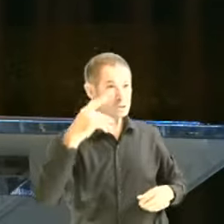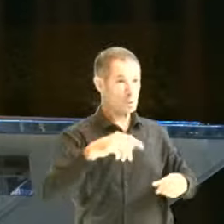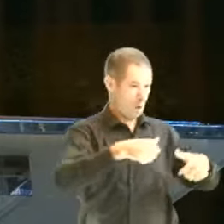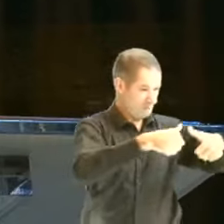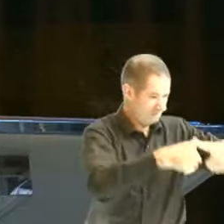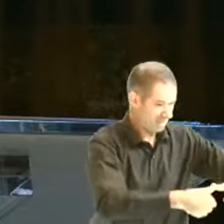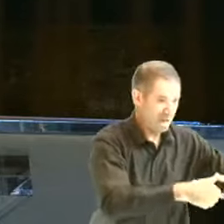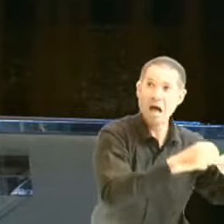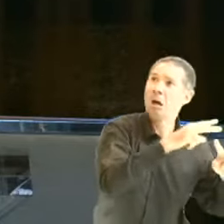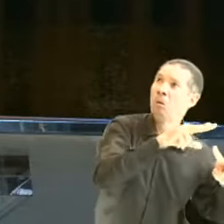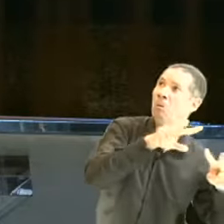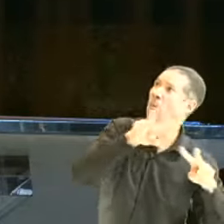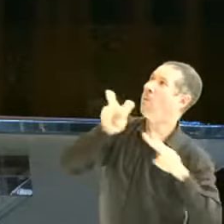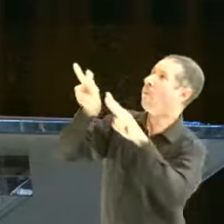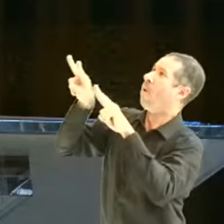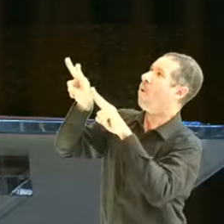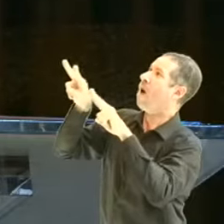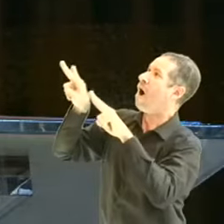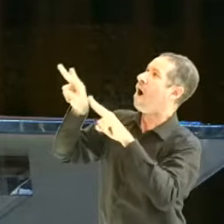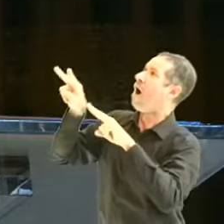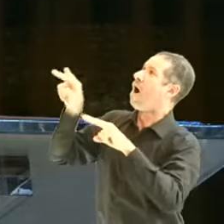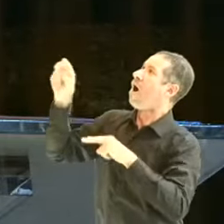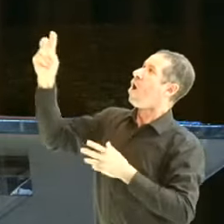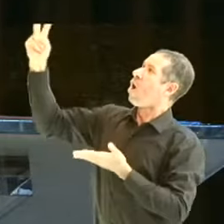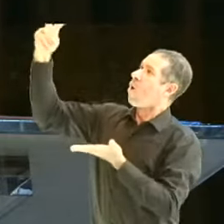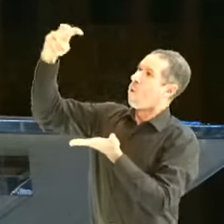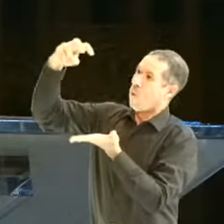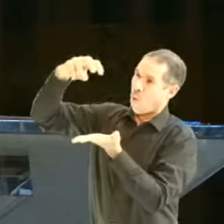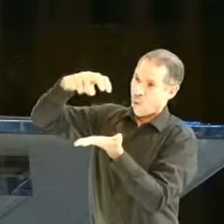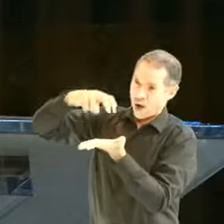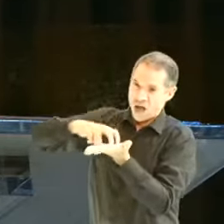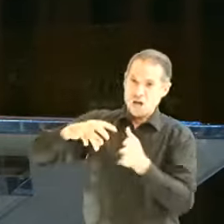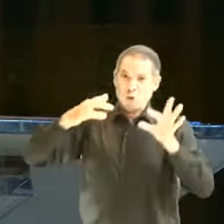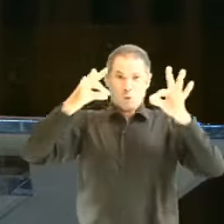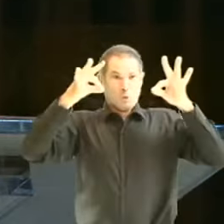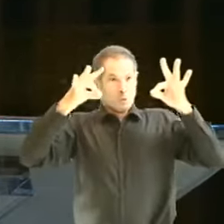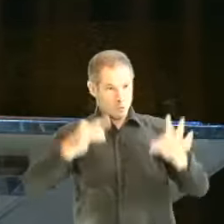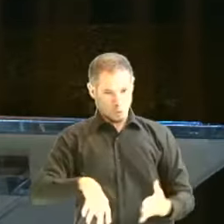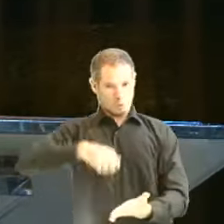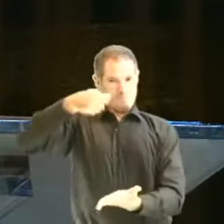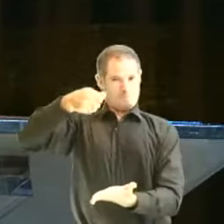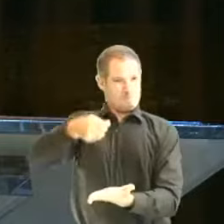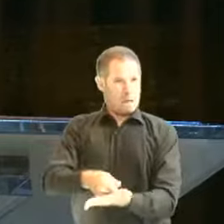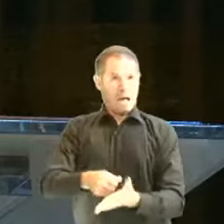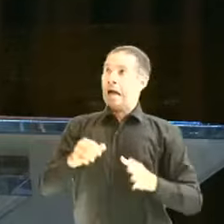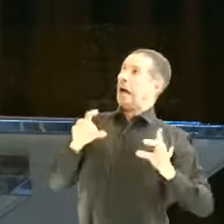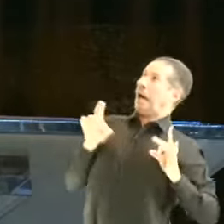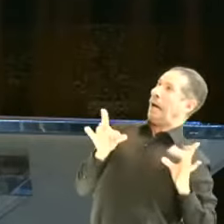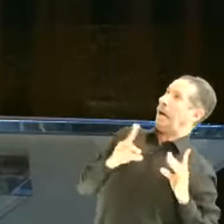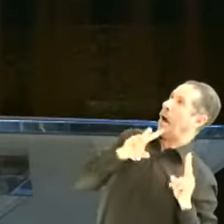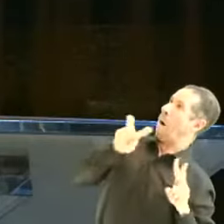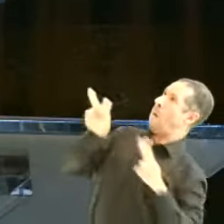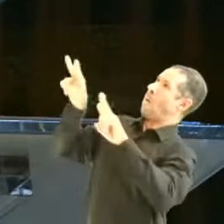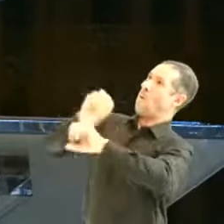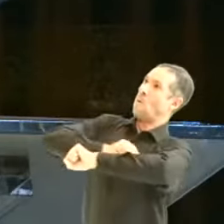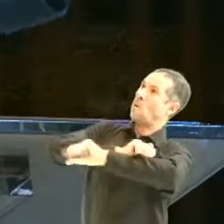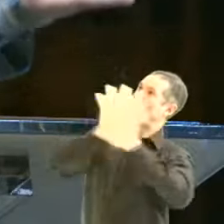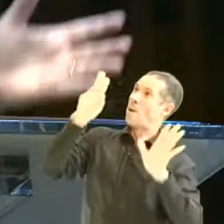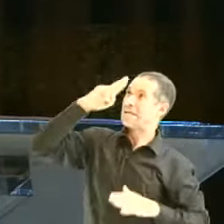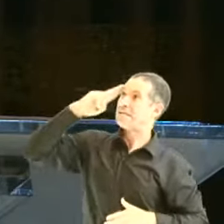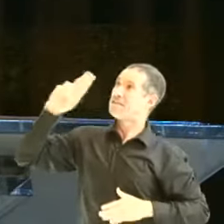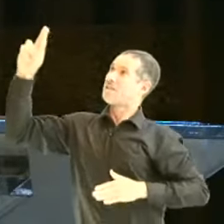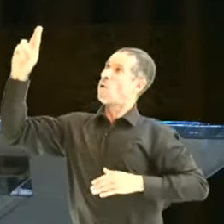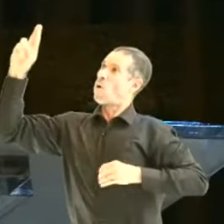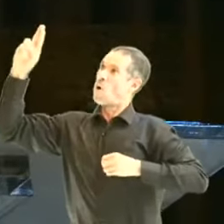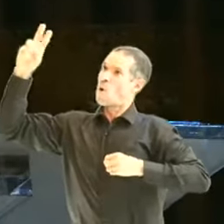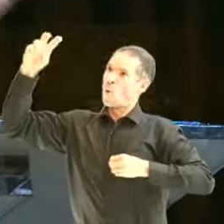olhando, vendo o justo juiz descendo, e terão grande temor, e a glória do Senhor vai encher